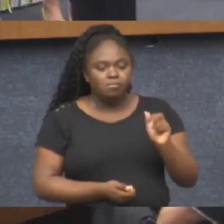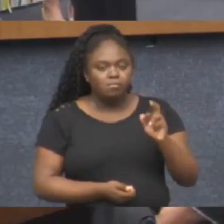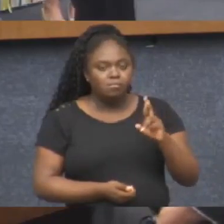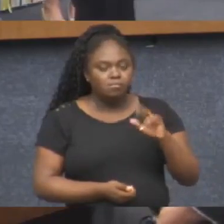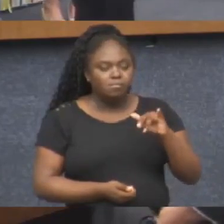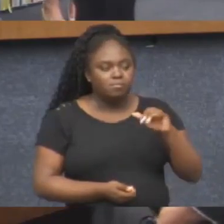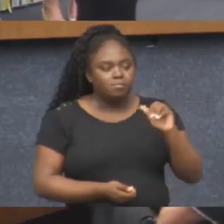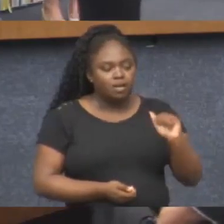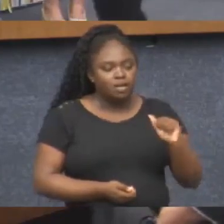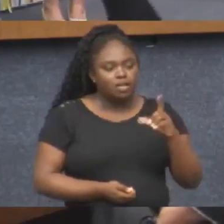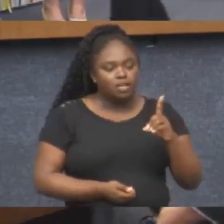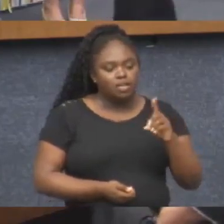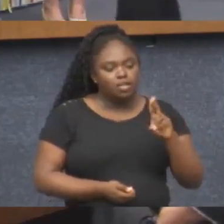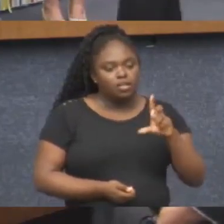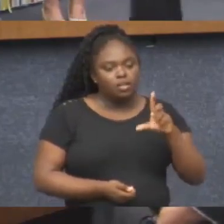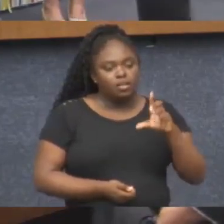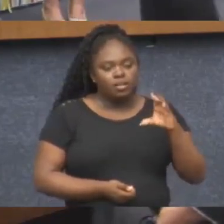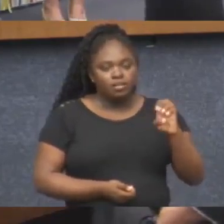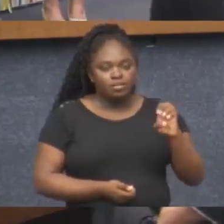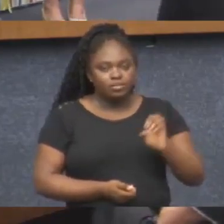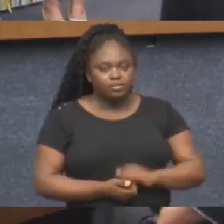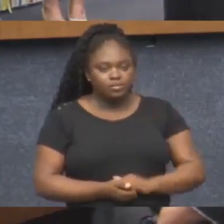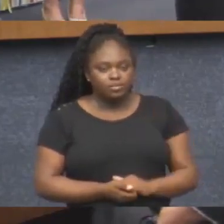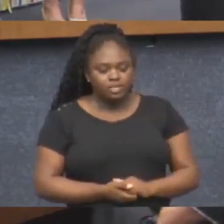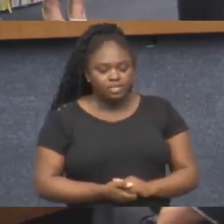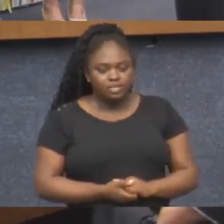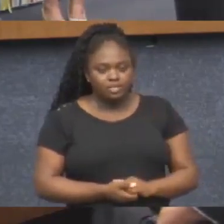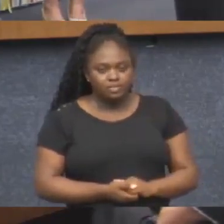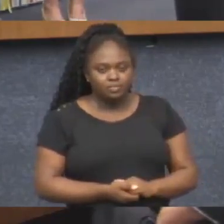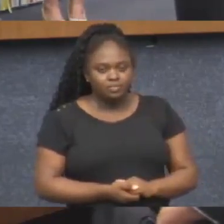Maria Dulce Gonçalves.